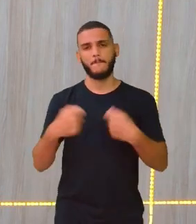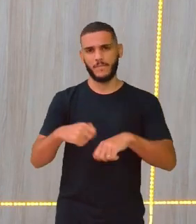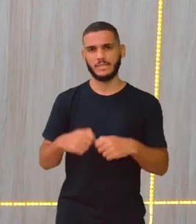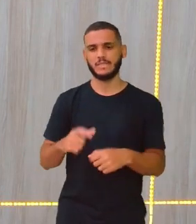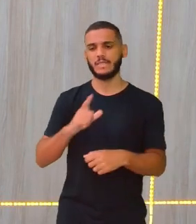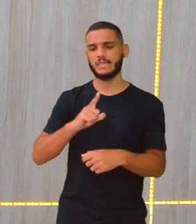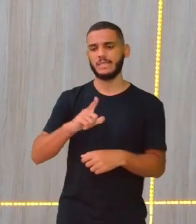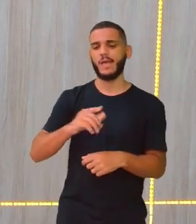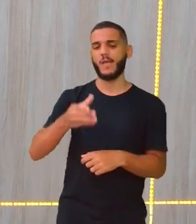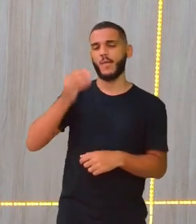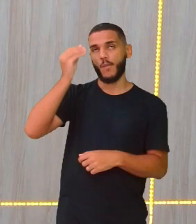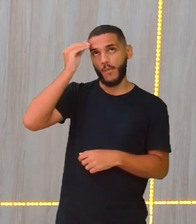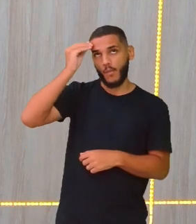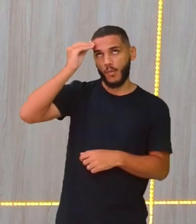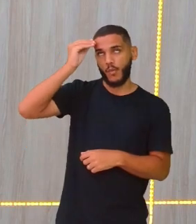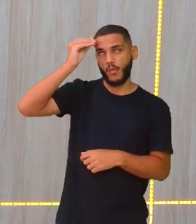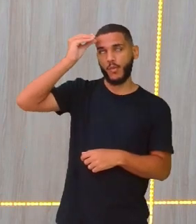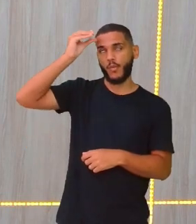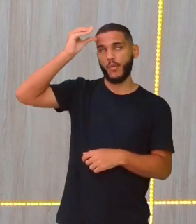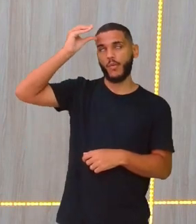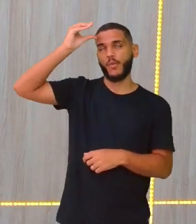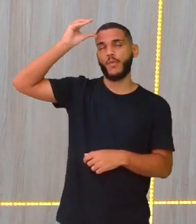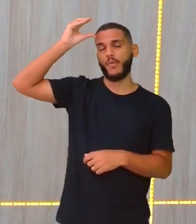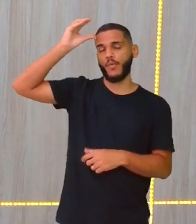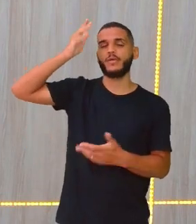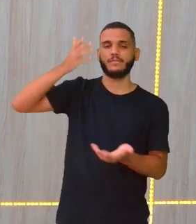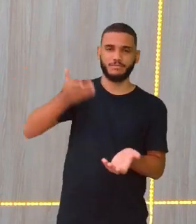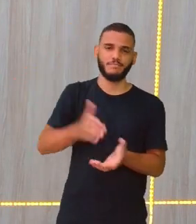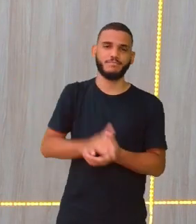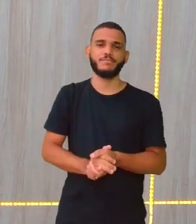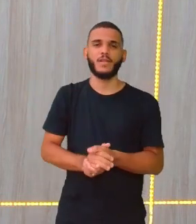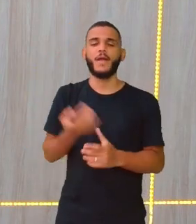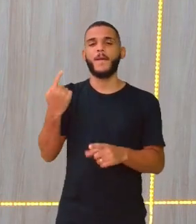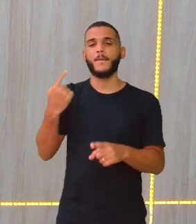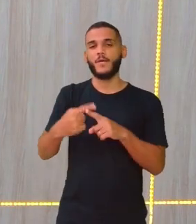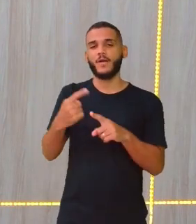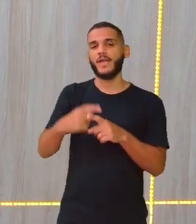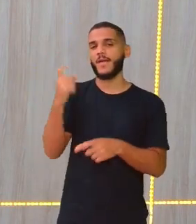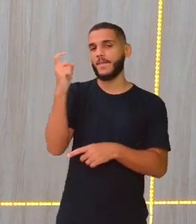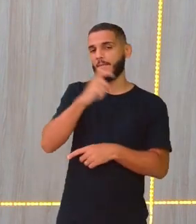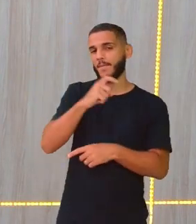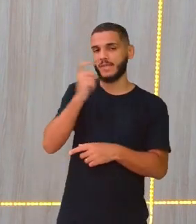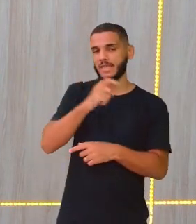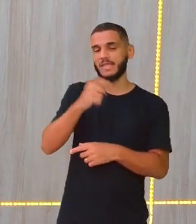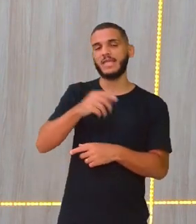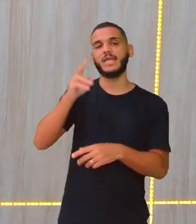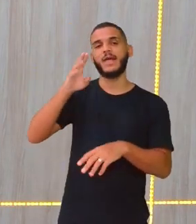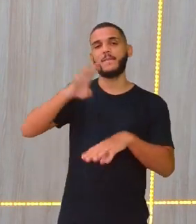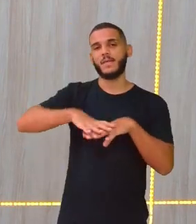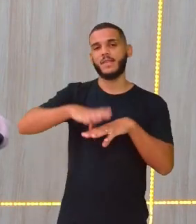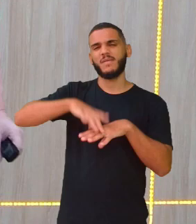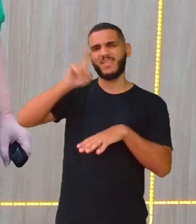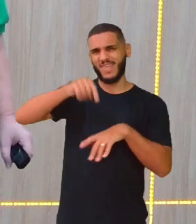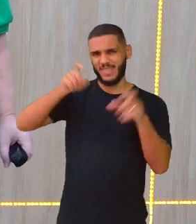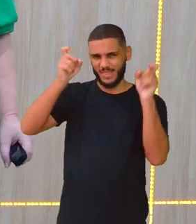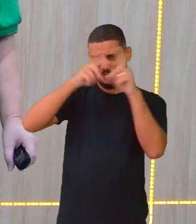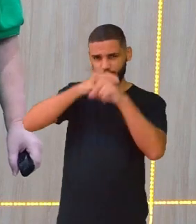seu conhecimento matemático, que aí vocês vão derrubar por terra essa fake news que matemática é